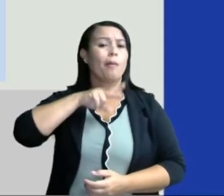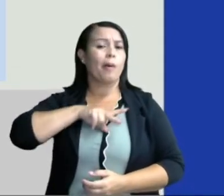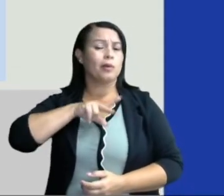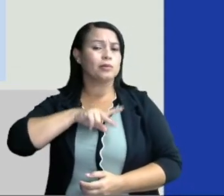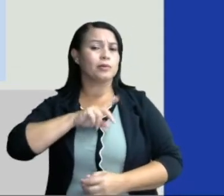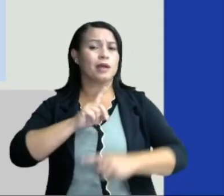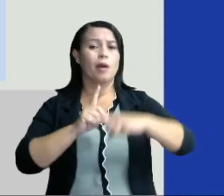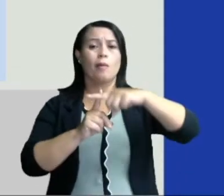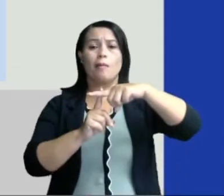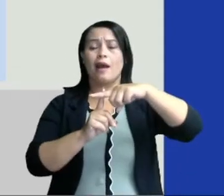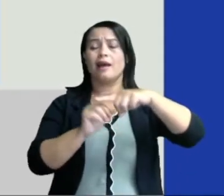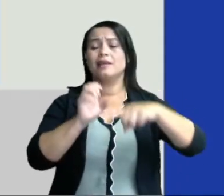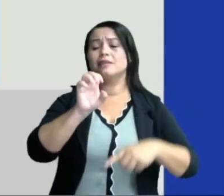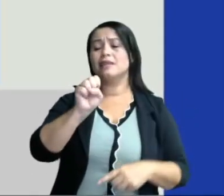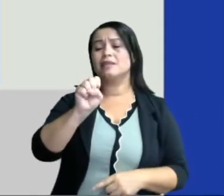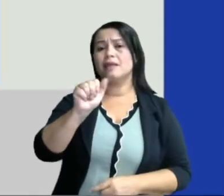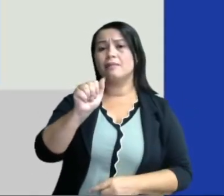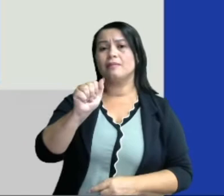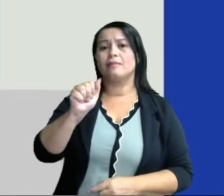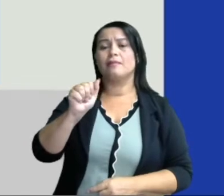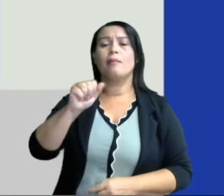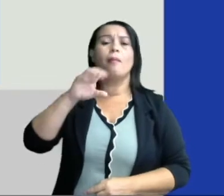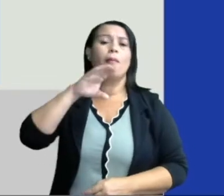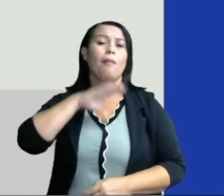Portugal mais esa, portuguesa.